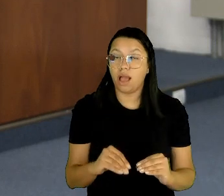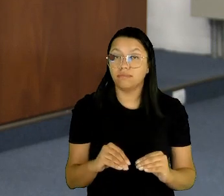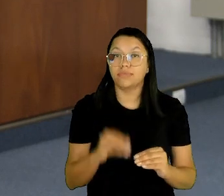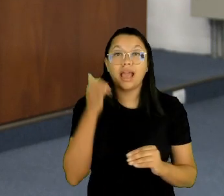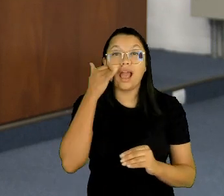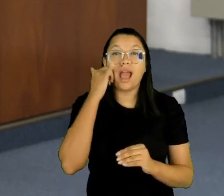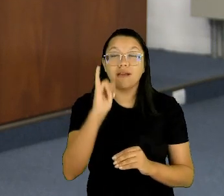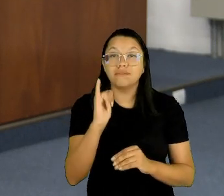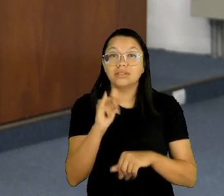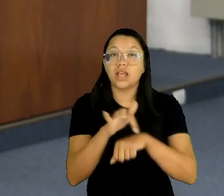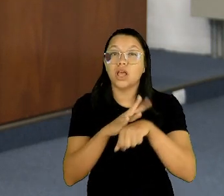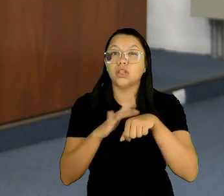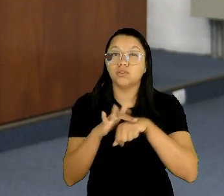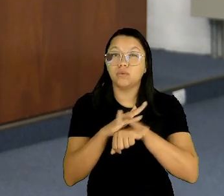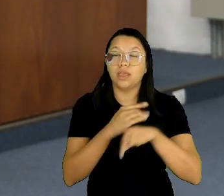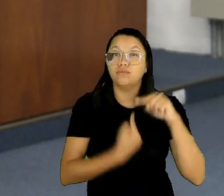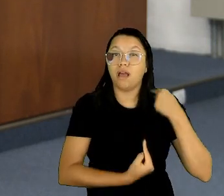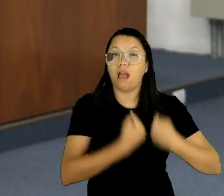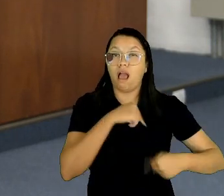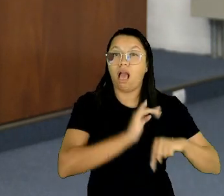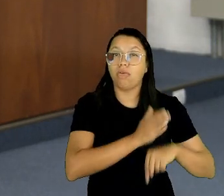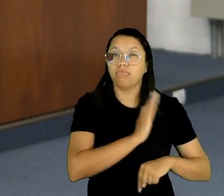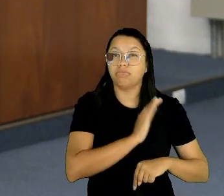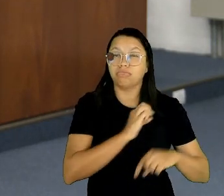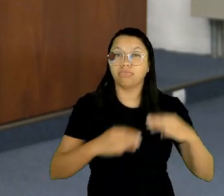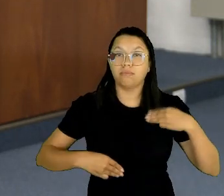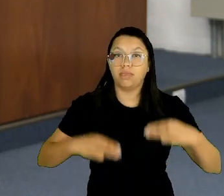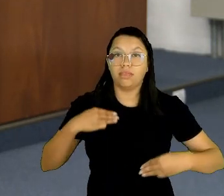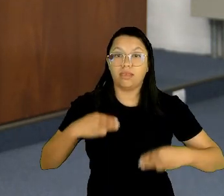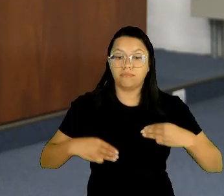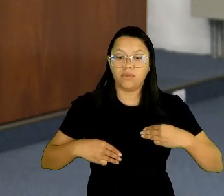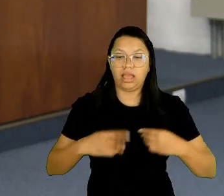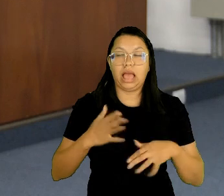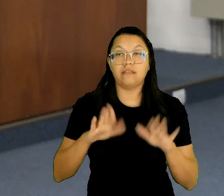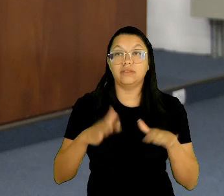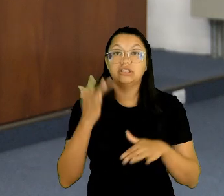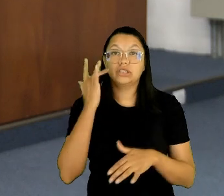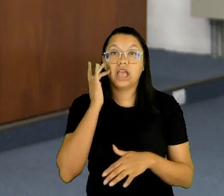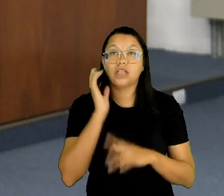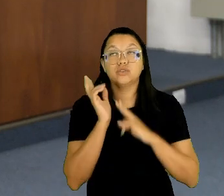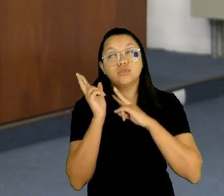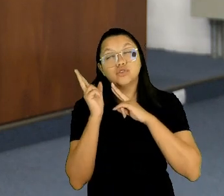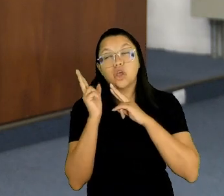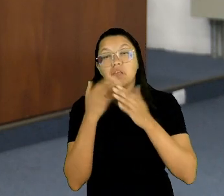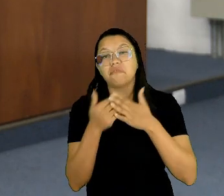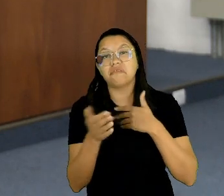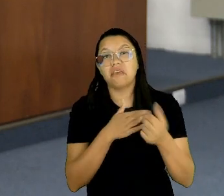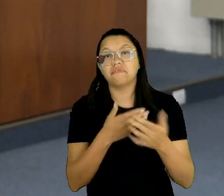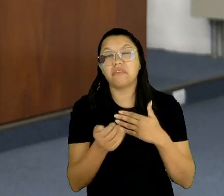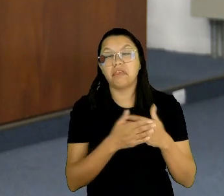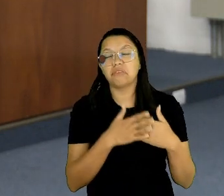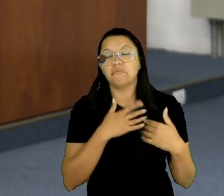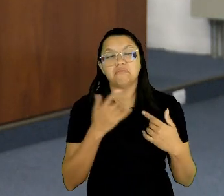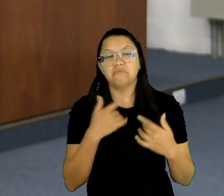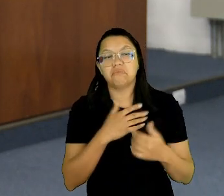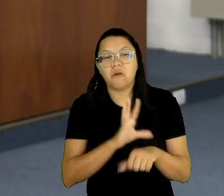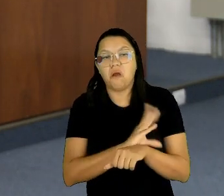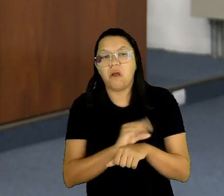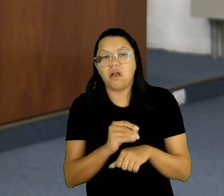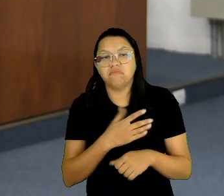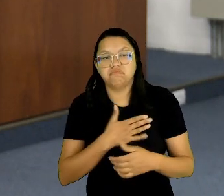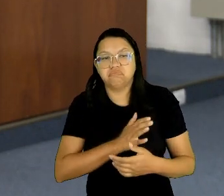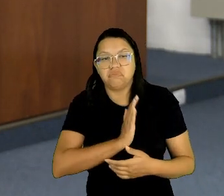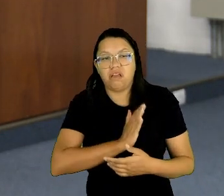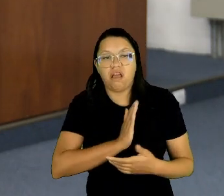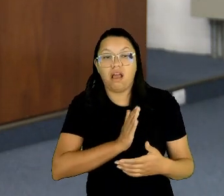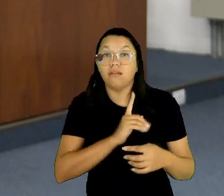eles colocam aqui, para prevenir doenças cardiometabólicas. Às vezes a gente acha que o sono não tem nada a ver com o nosso coração, mas paciente que dorme